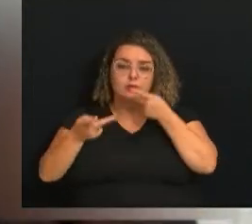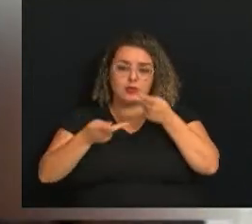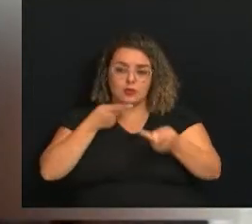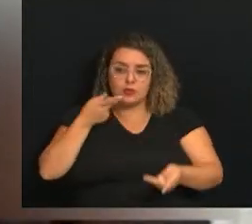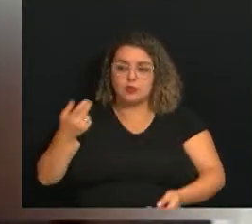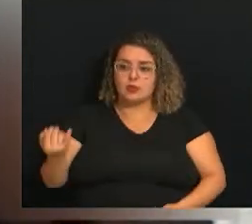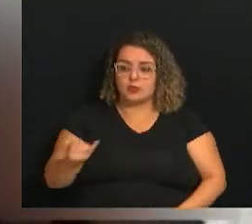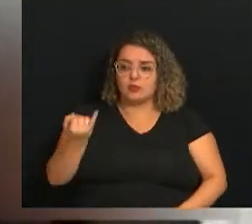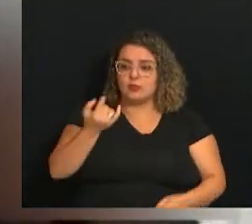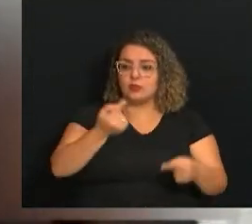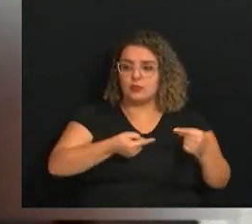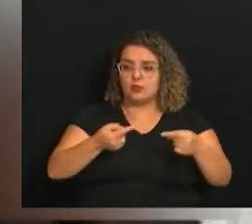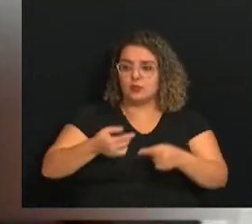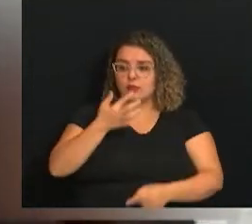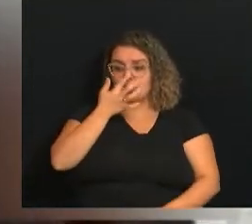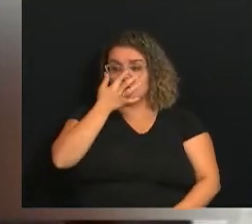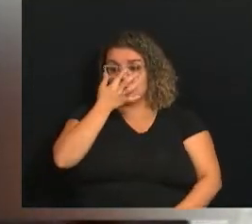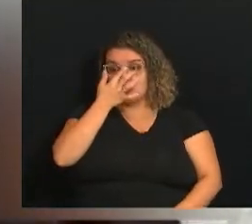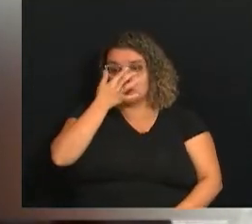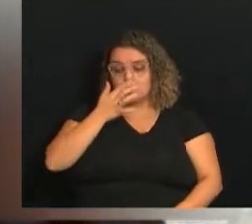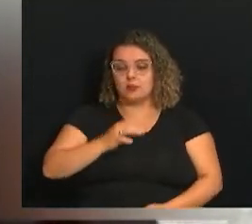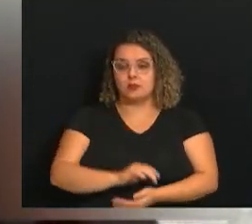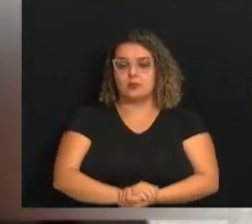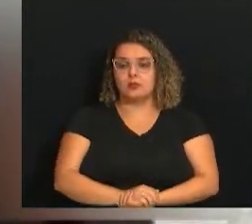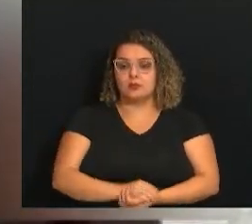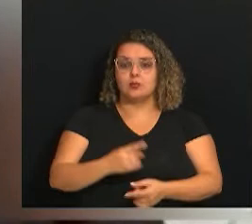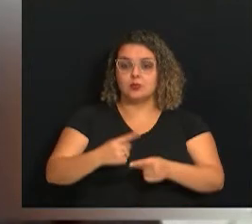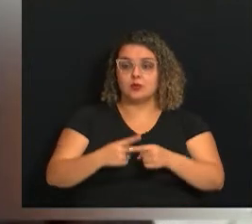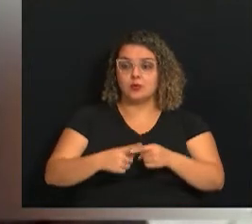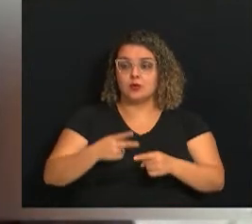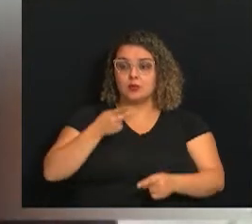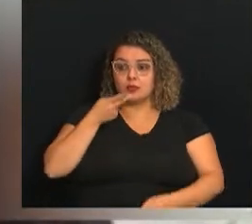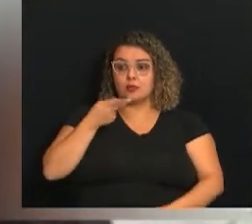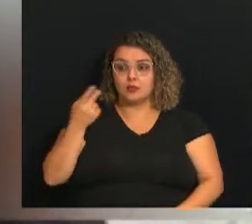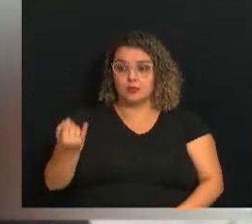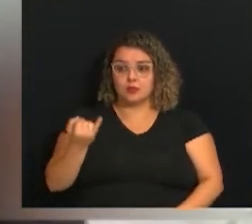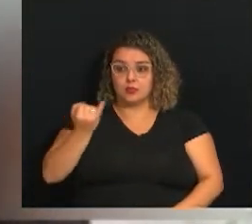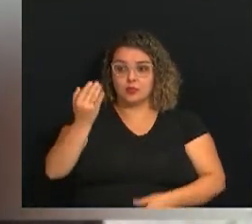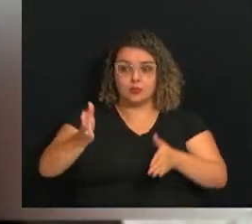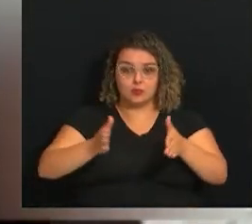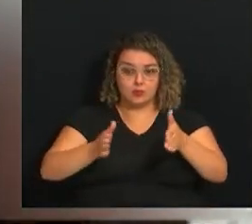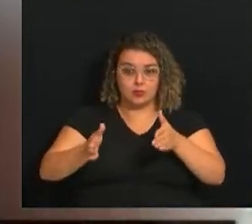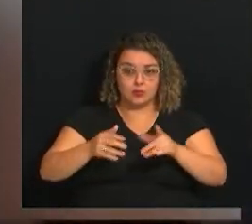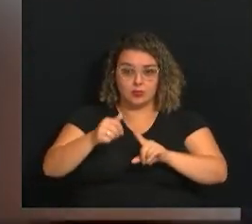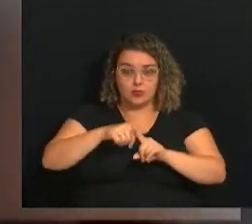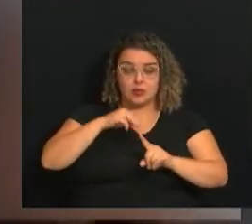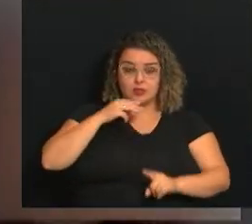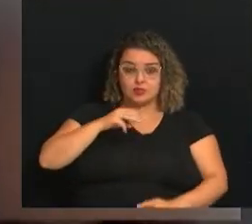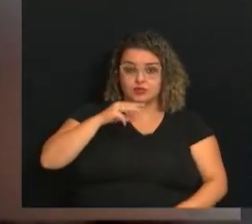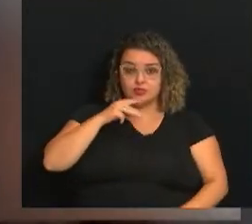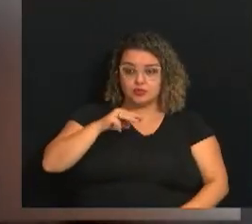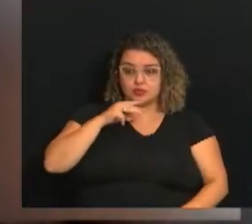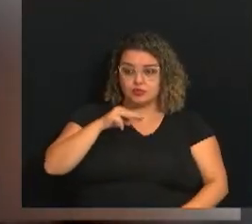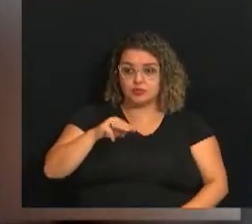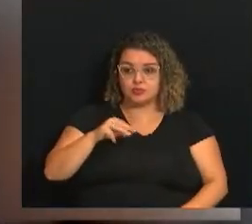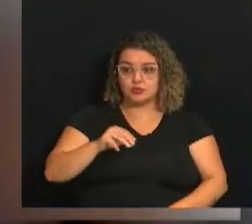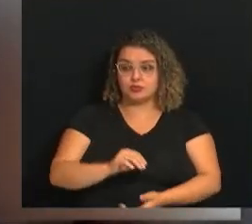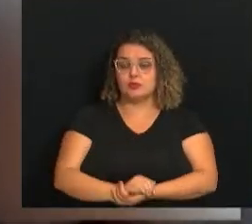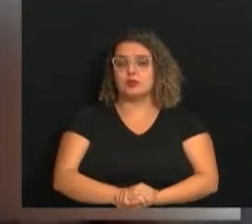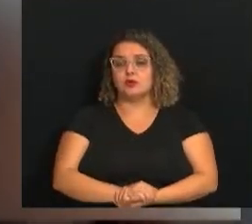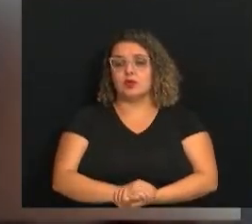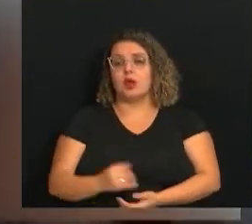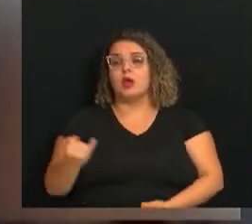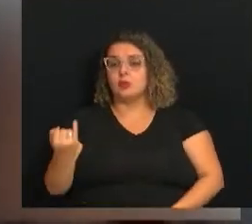desse debate. Por que eu digo que é um momento importante? Porque o mês de março ele tem uma conotação muito